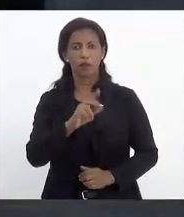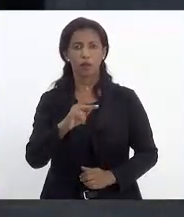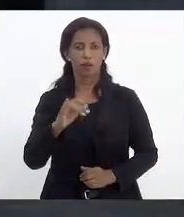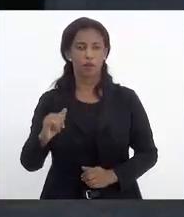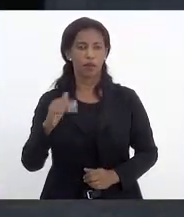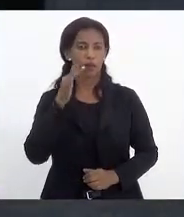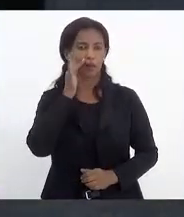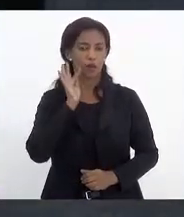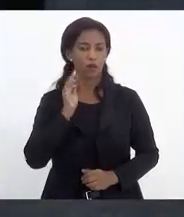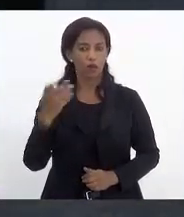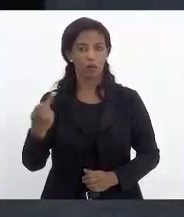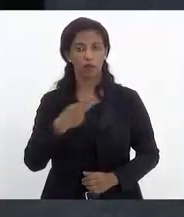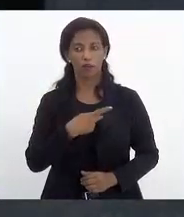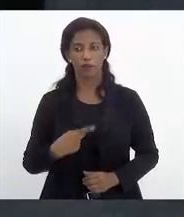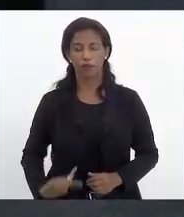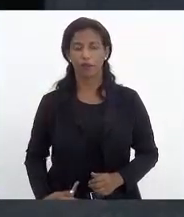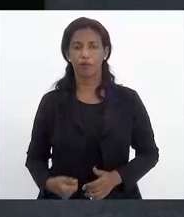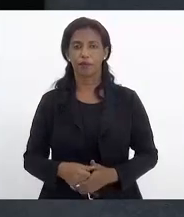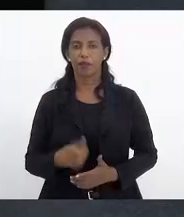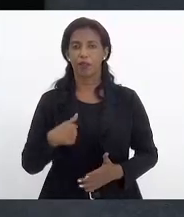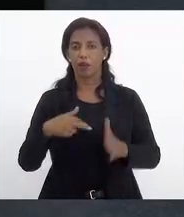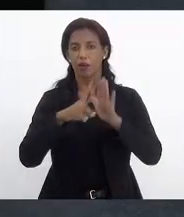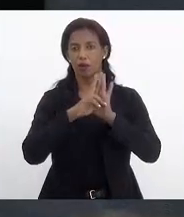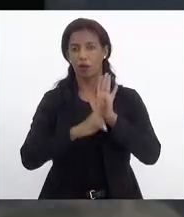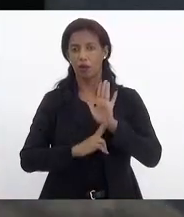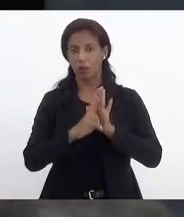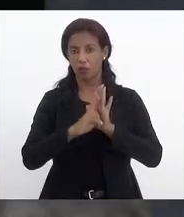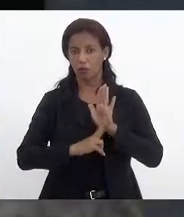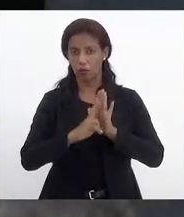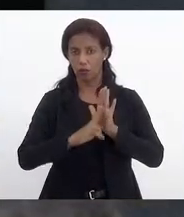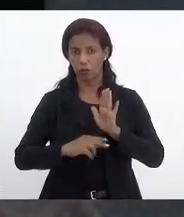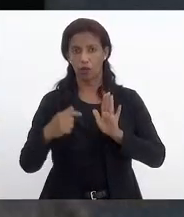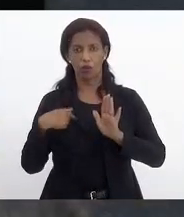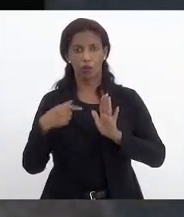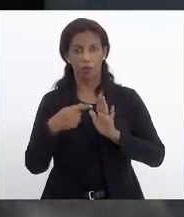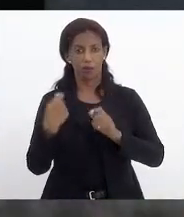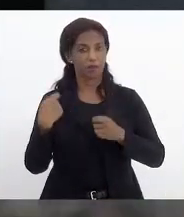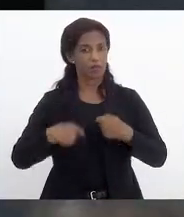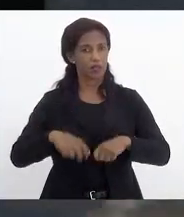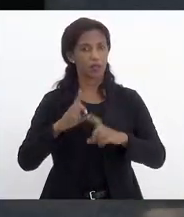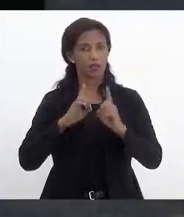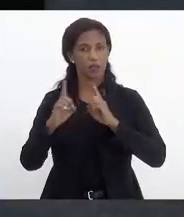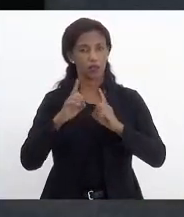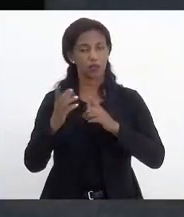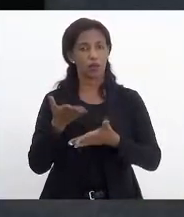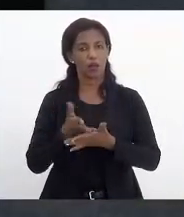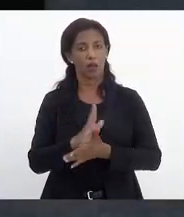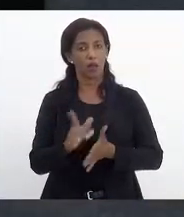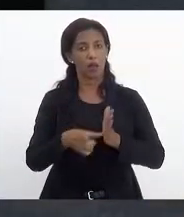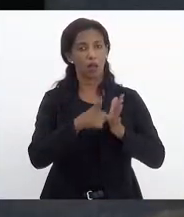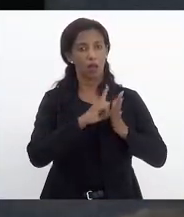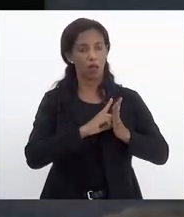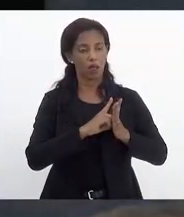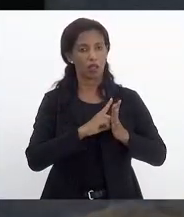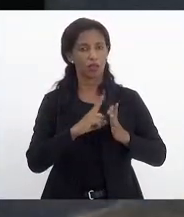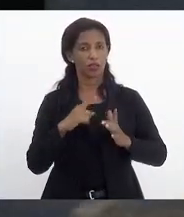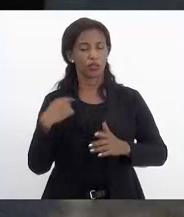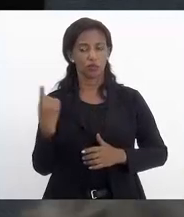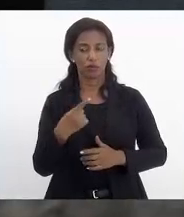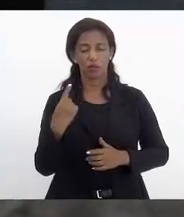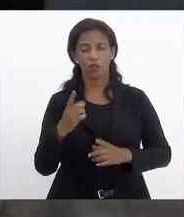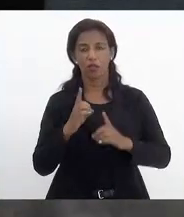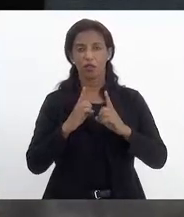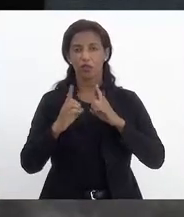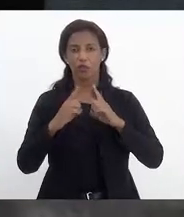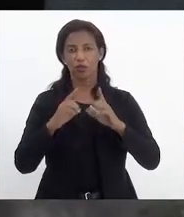Flávio presidiu e que eu fui o relator, cujo relatório precisa ser discutido e aprovado antes que a gente discuta a